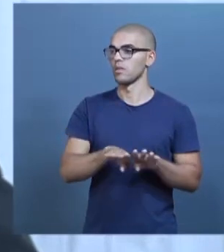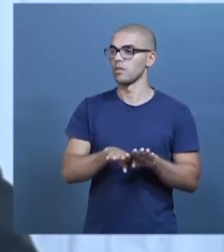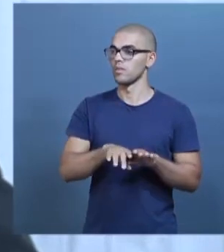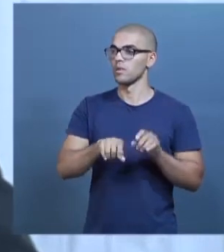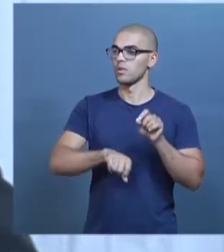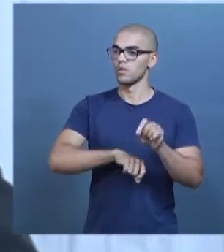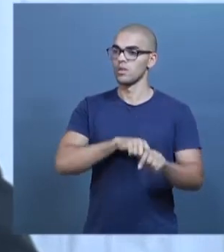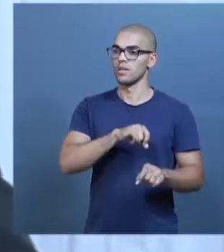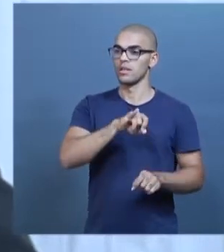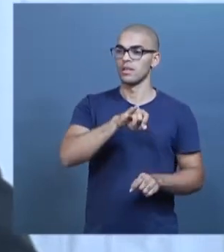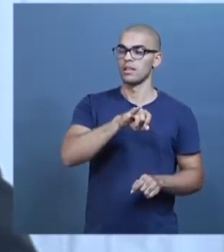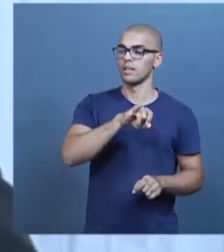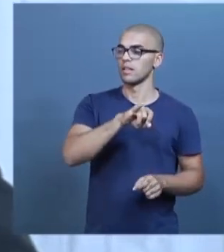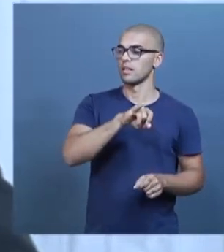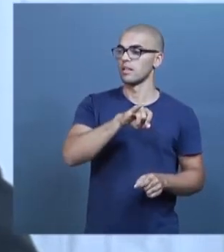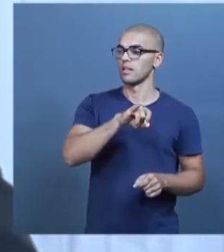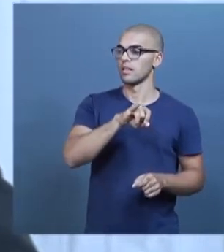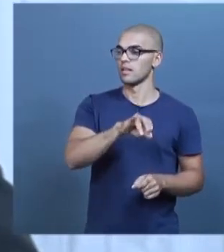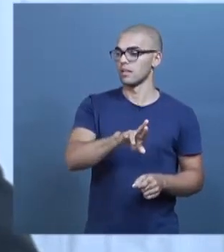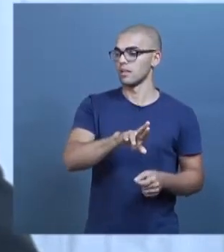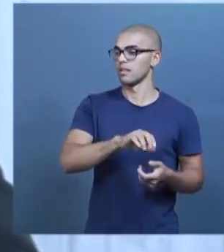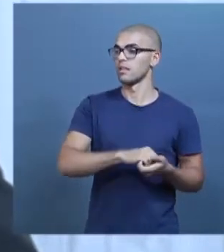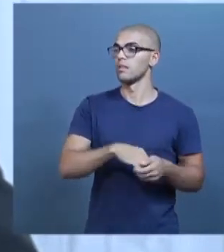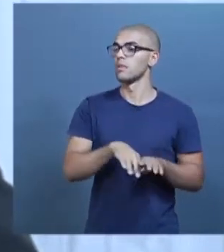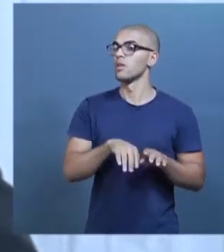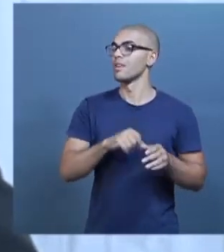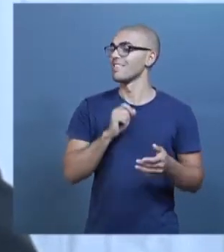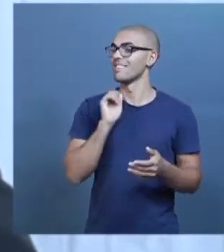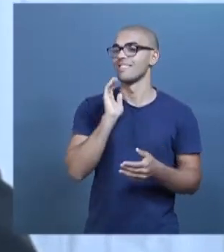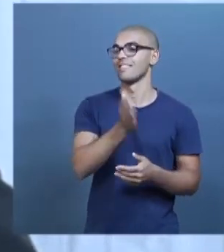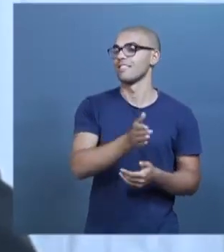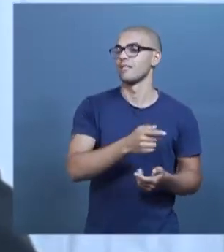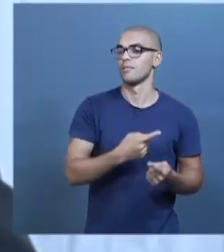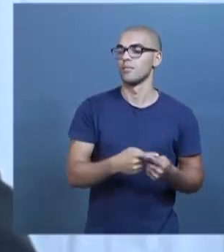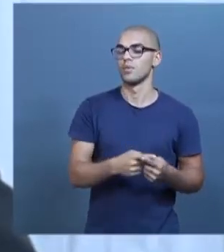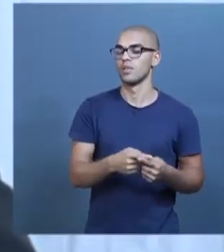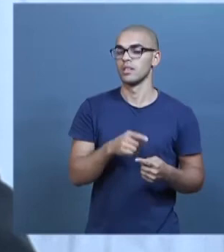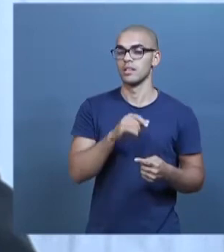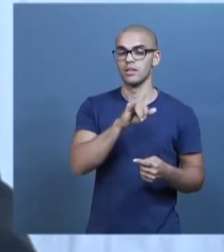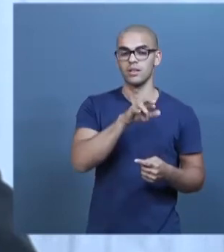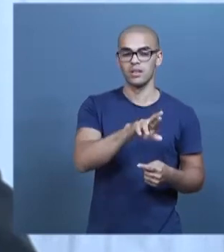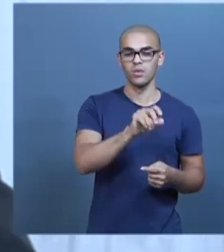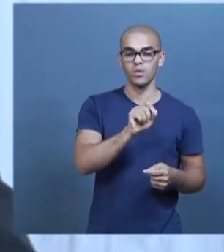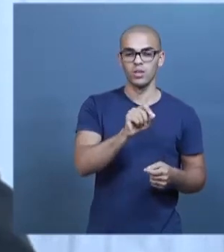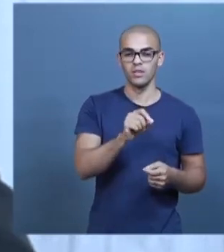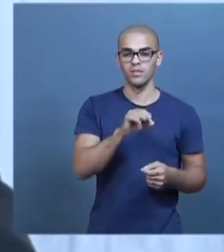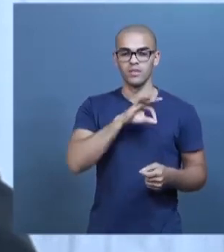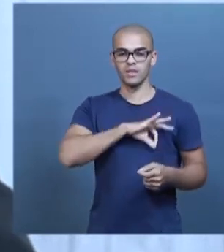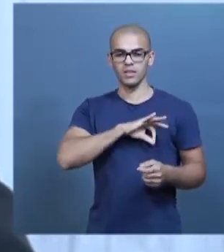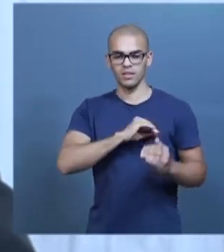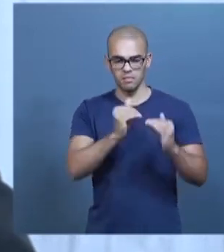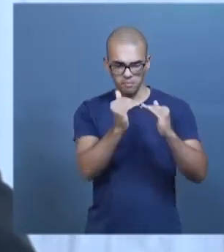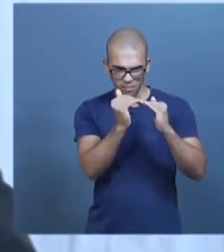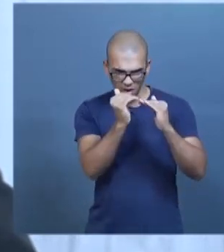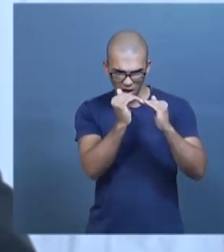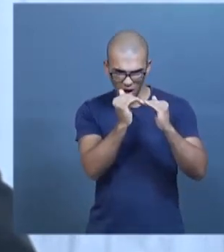renda, ele, o valor ser pago leva em consideração a renda oferida, né? Então ele tem uma baliza,